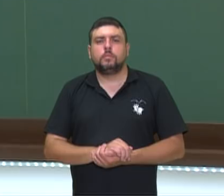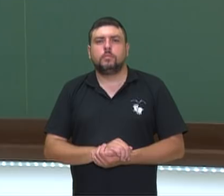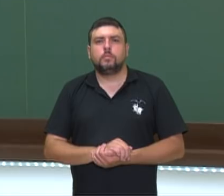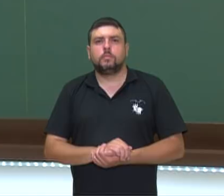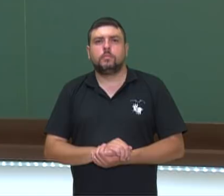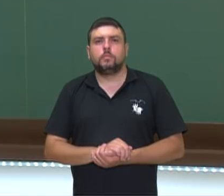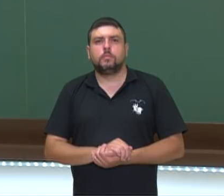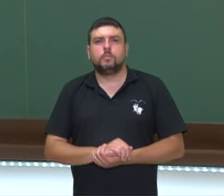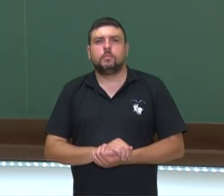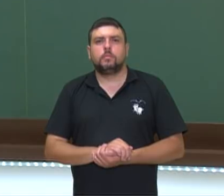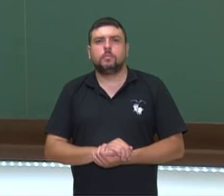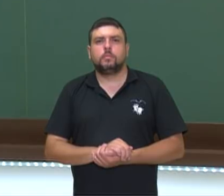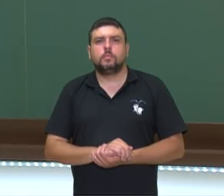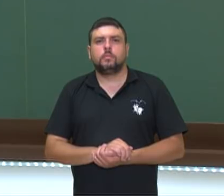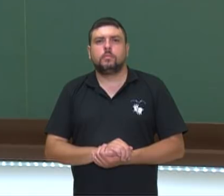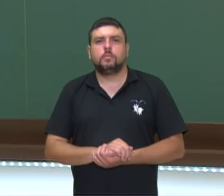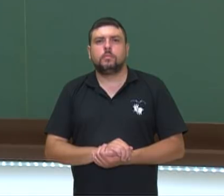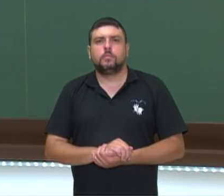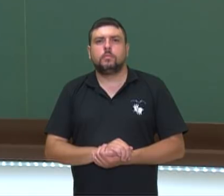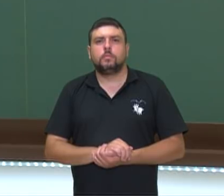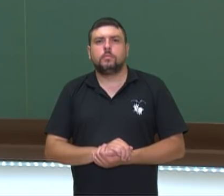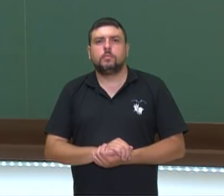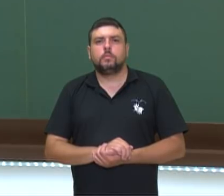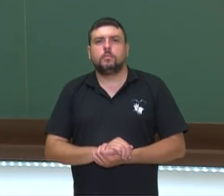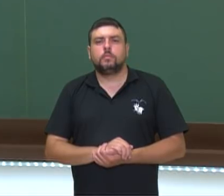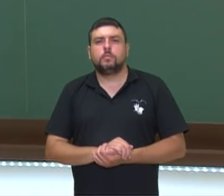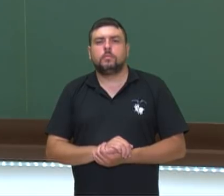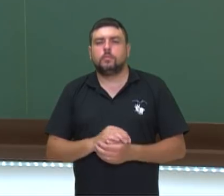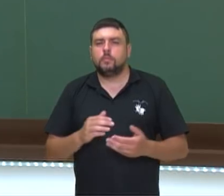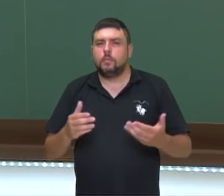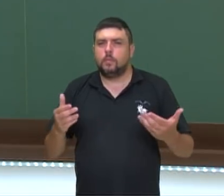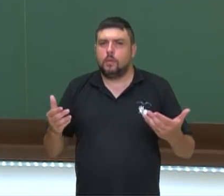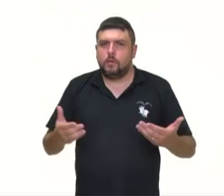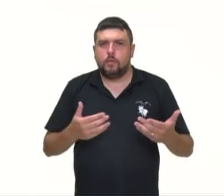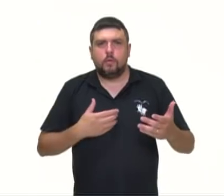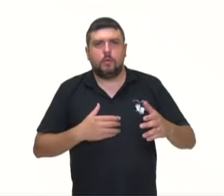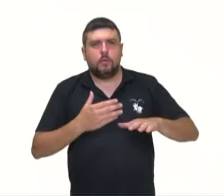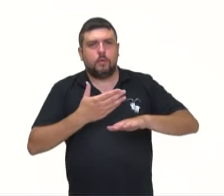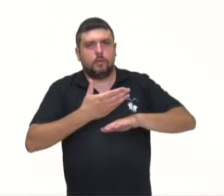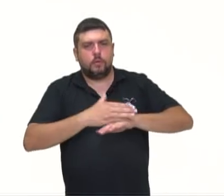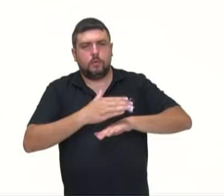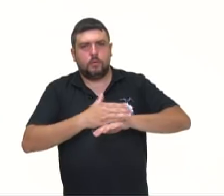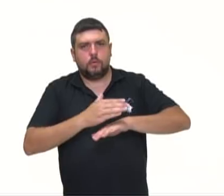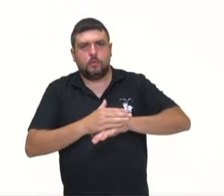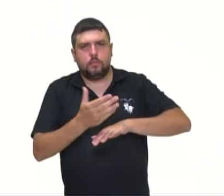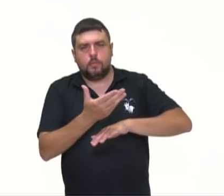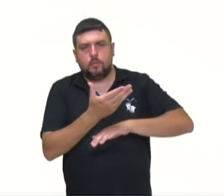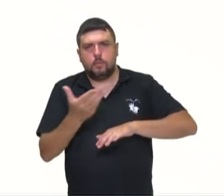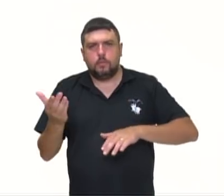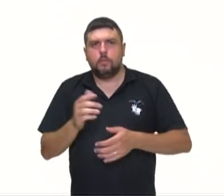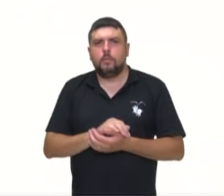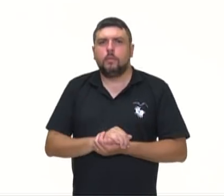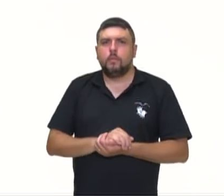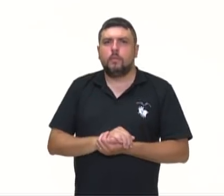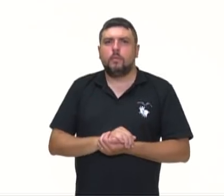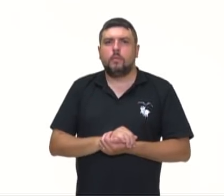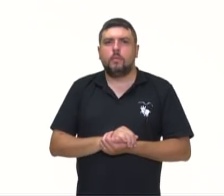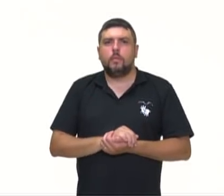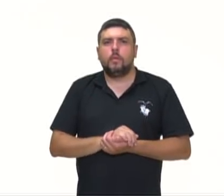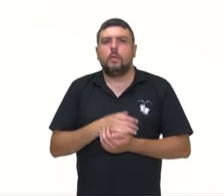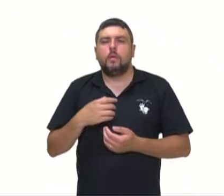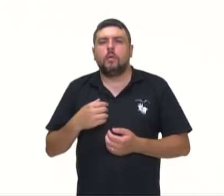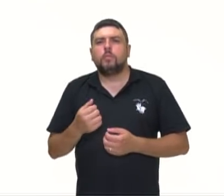área 40 metros quadrados. Agora a prática com vocês de novo. Para quais valores reais de x a área